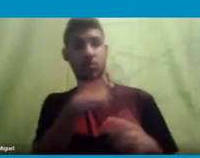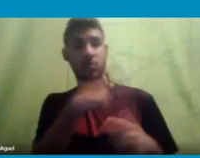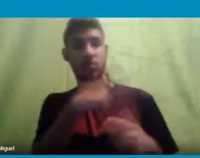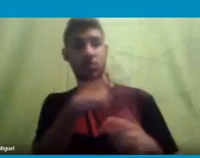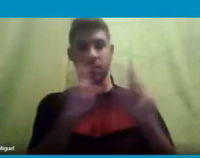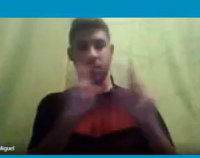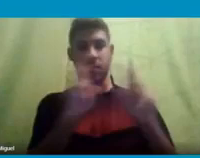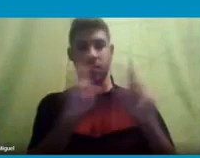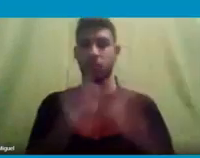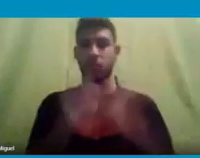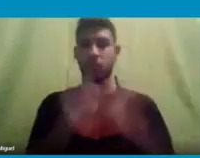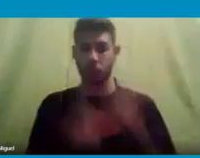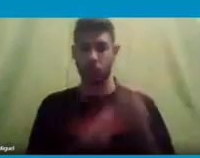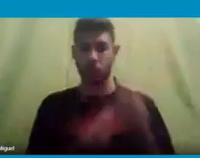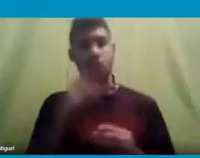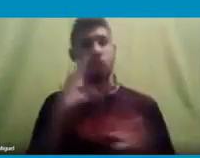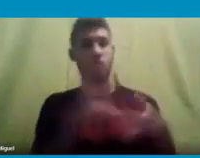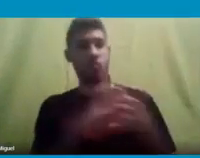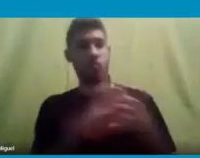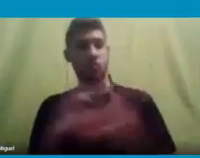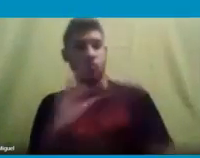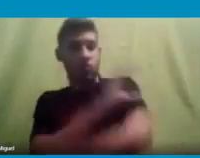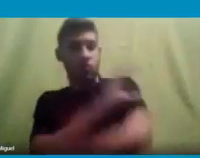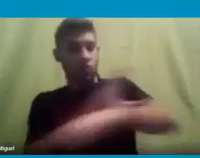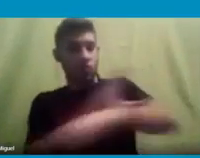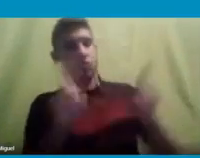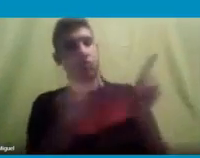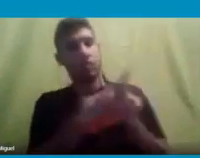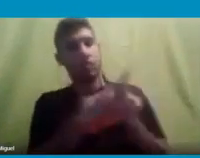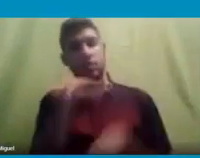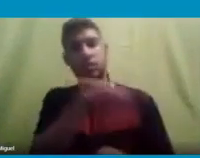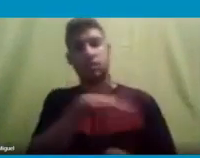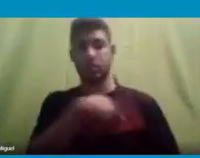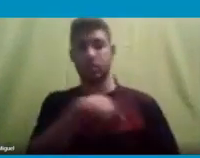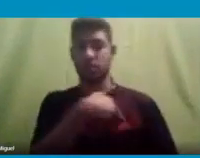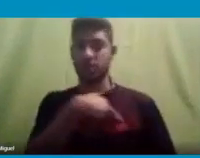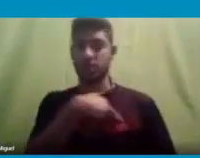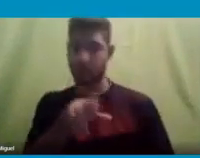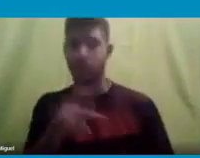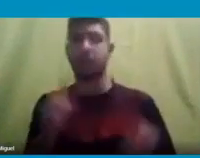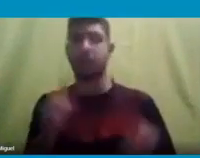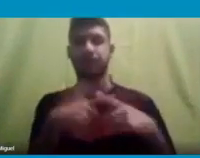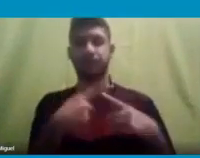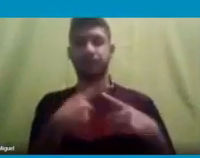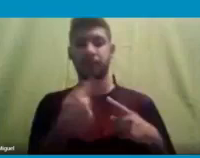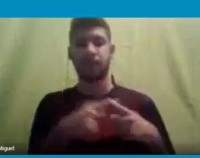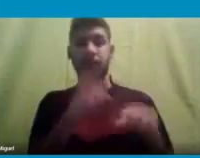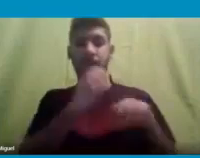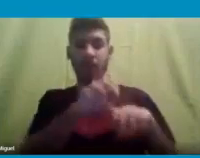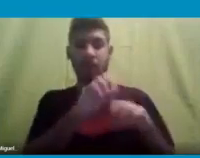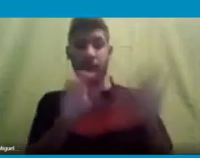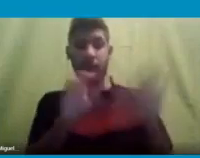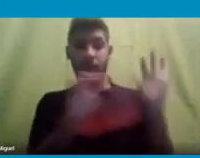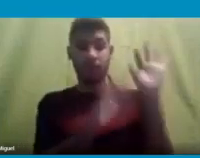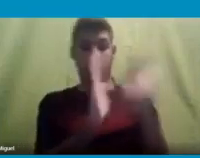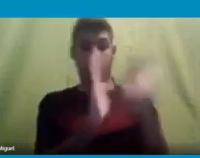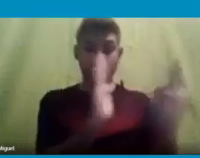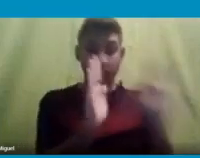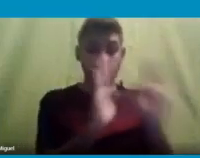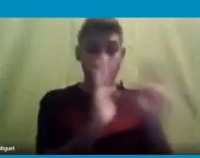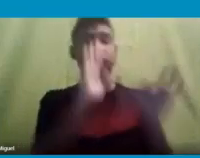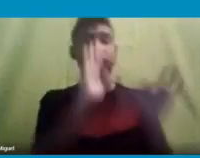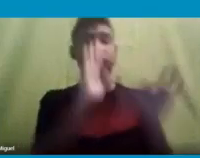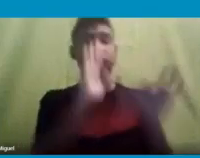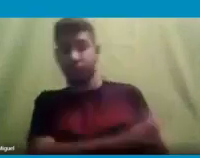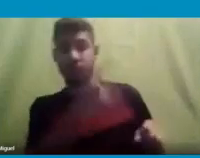constituiu principalmente dentro da cultura e dentro do campo da religiosidade. Porque no campo da educação formal, nós somos excluídos,